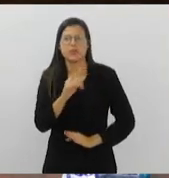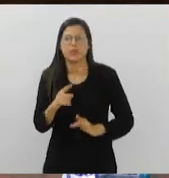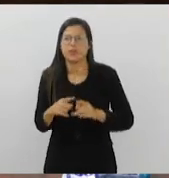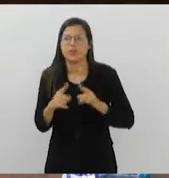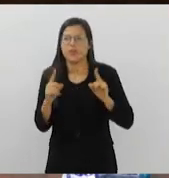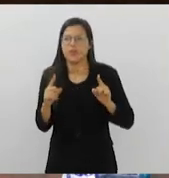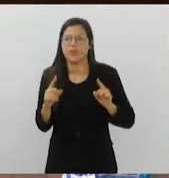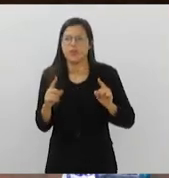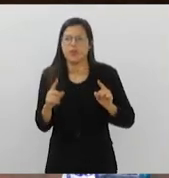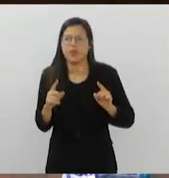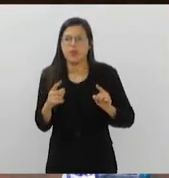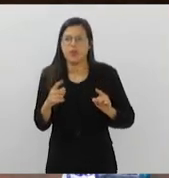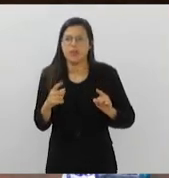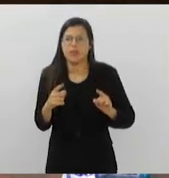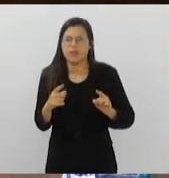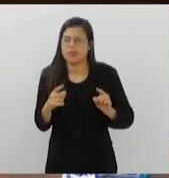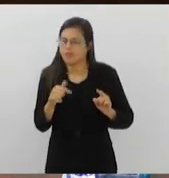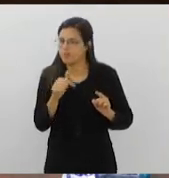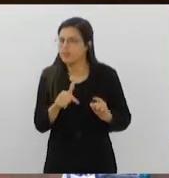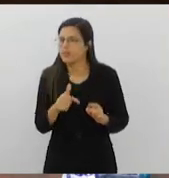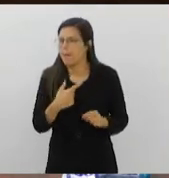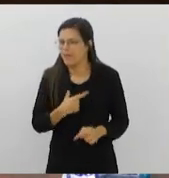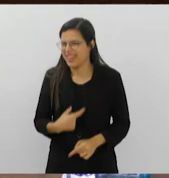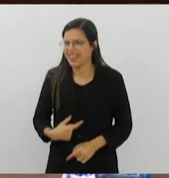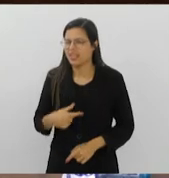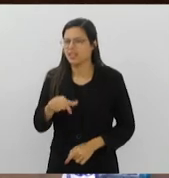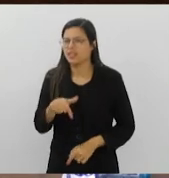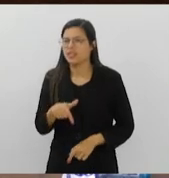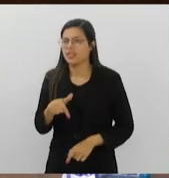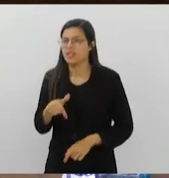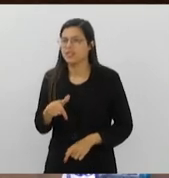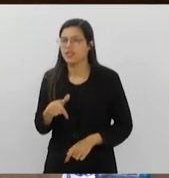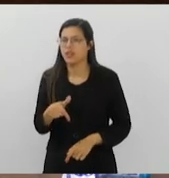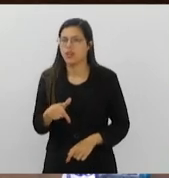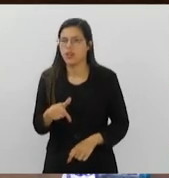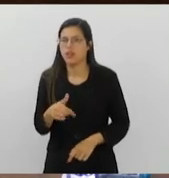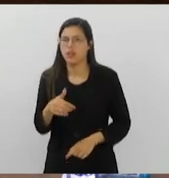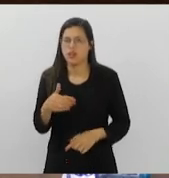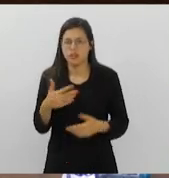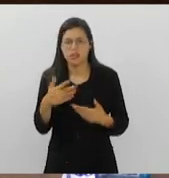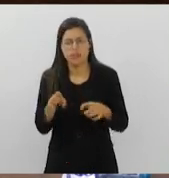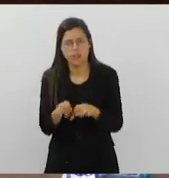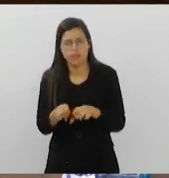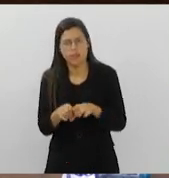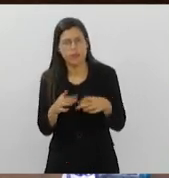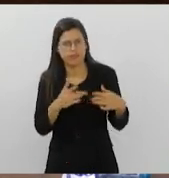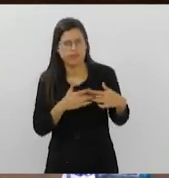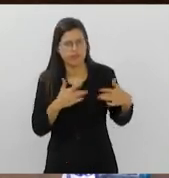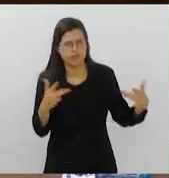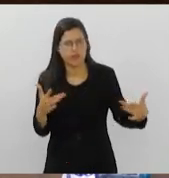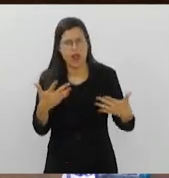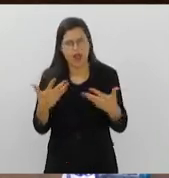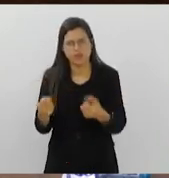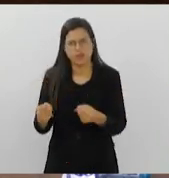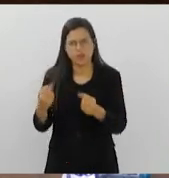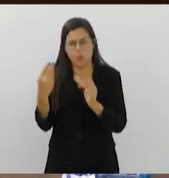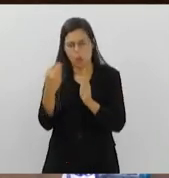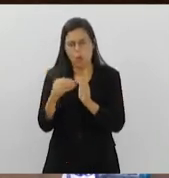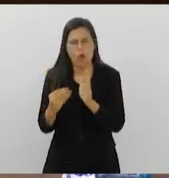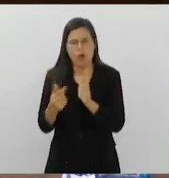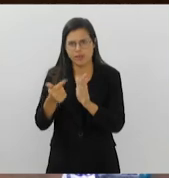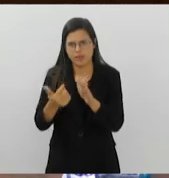muito... Foi medalhista. Também foi muito bondoso em permitir a nossa coautoria. Eu quero dizer que